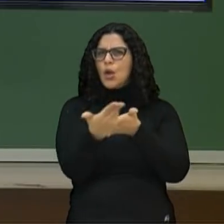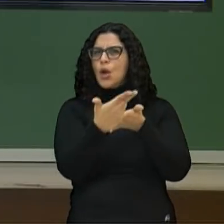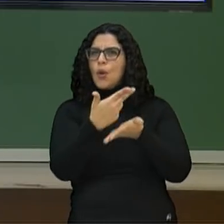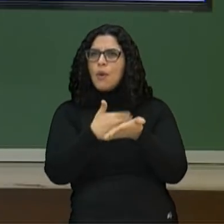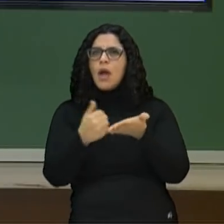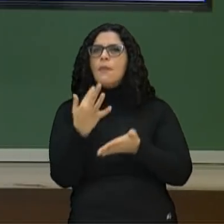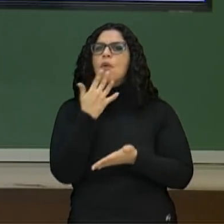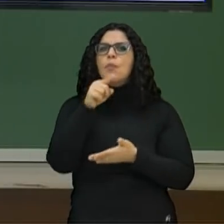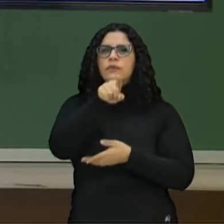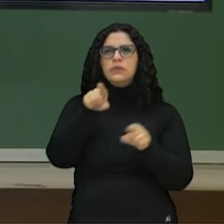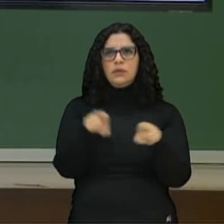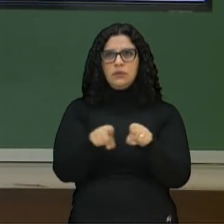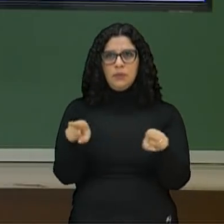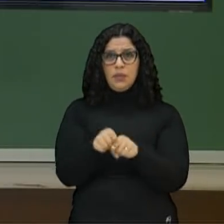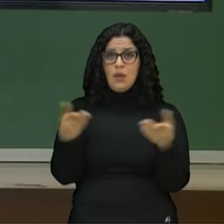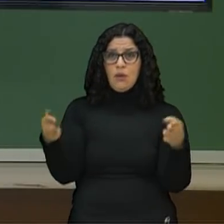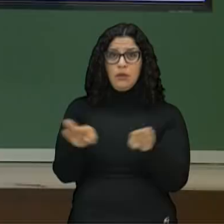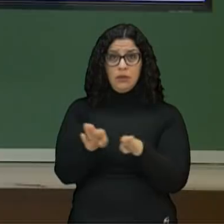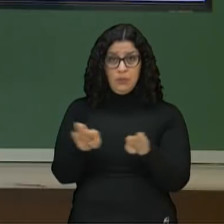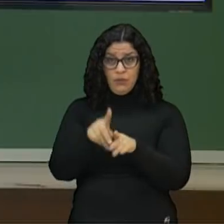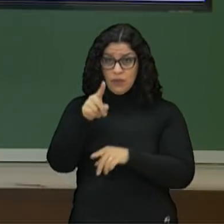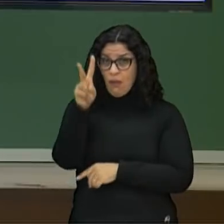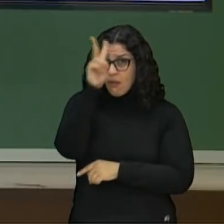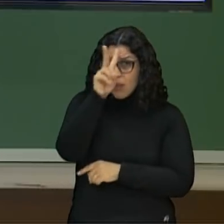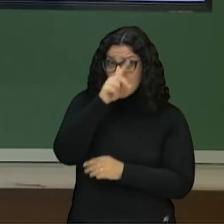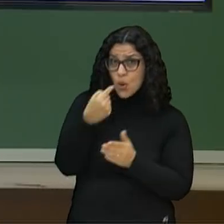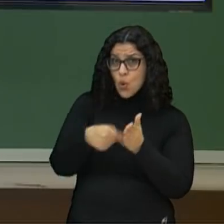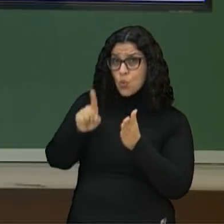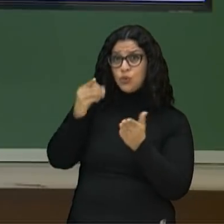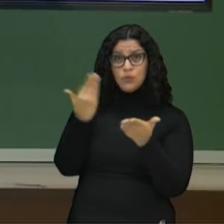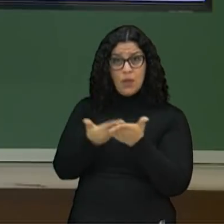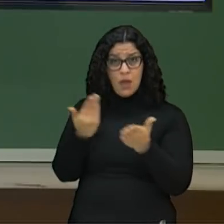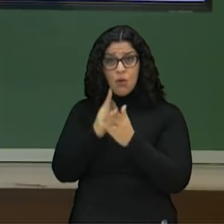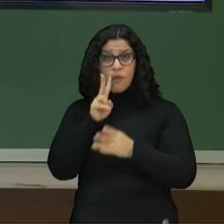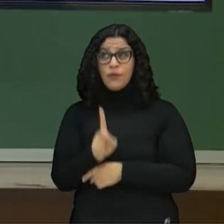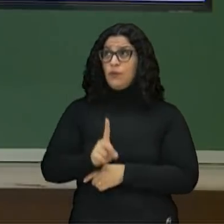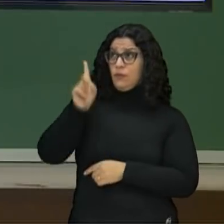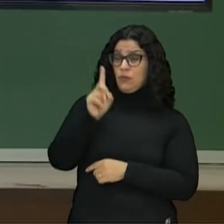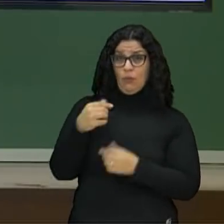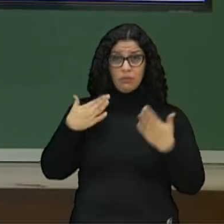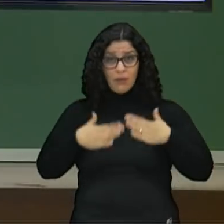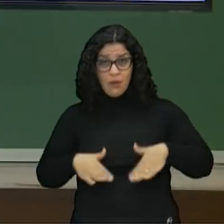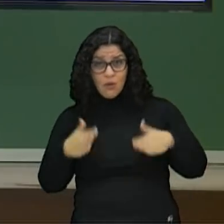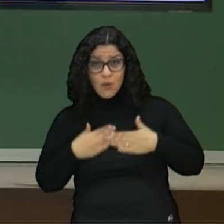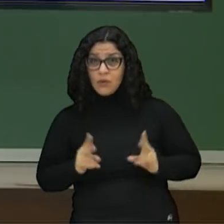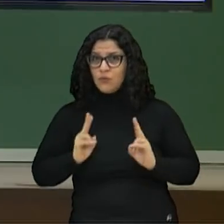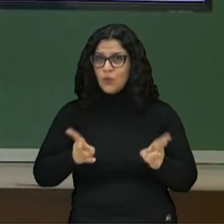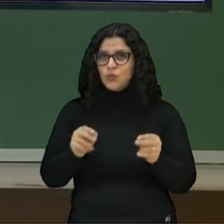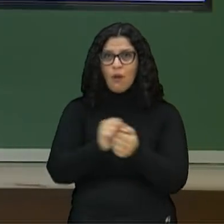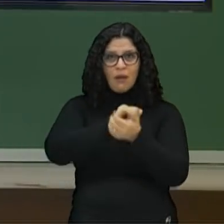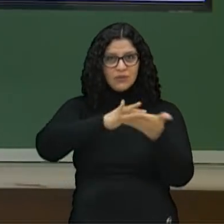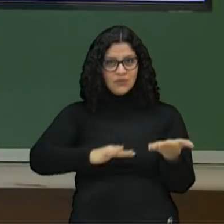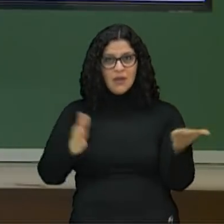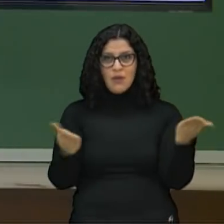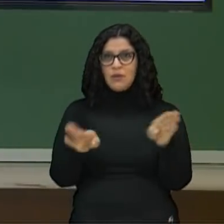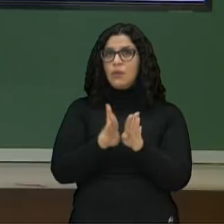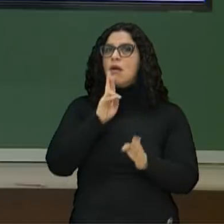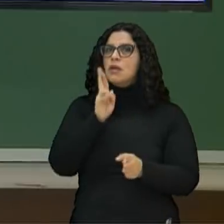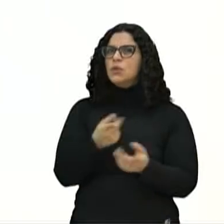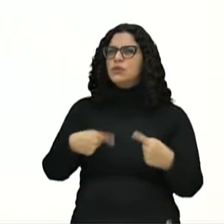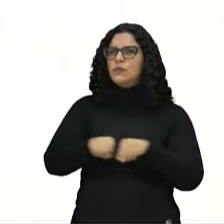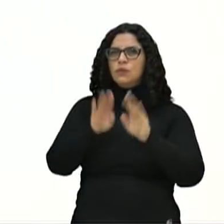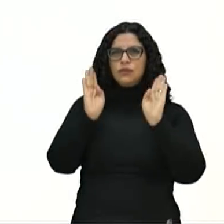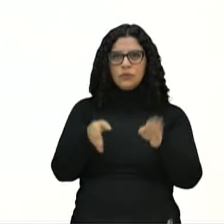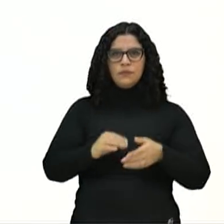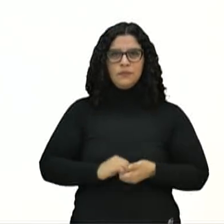colorido para você. Já que você lembrou da última aula, viu o mapinha, tá tranquilo? Bora fazer exercício. Responde aí que a gente